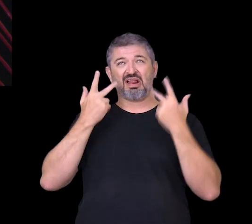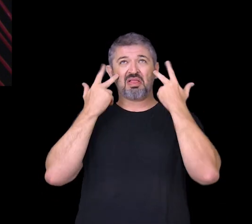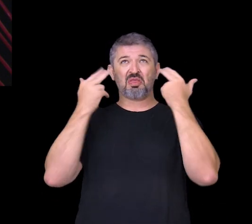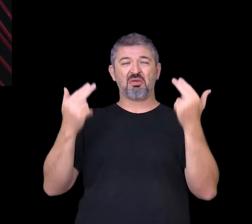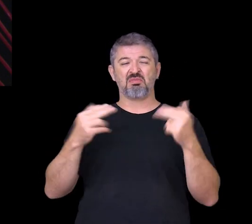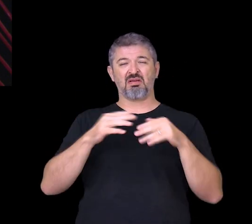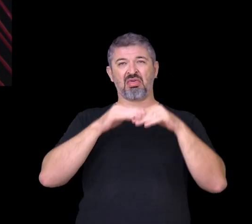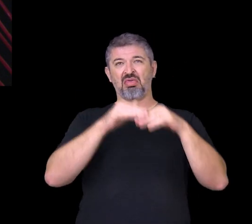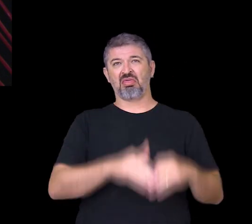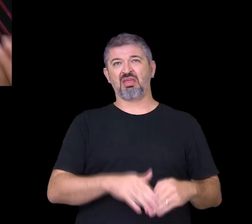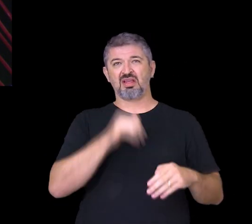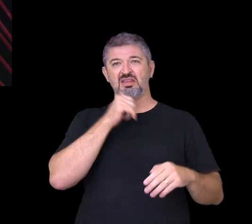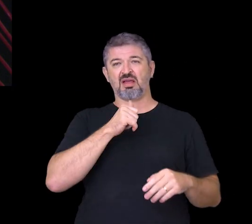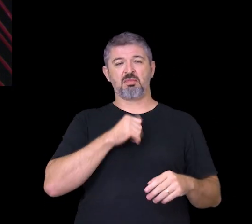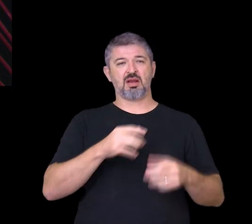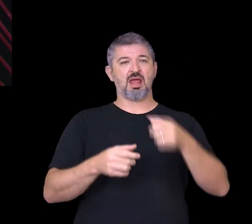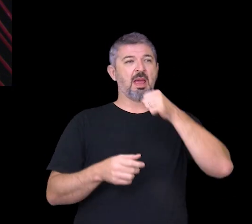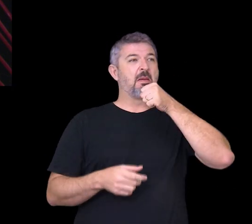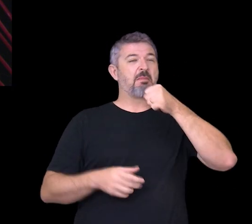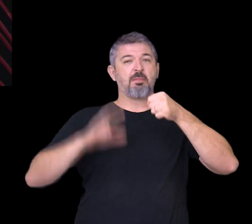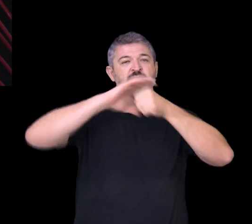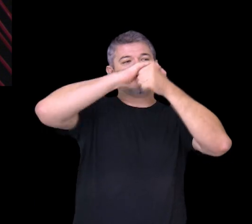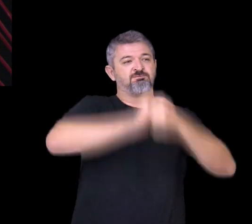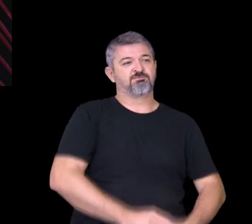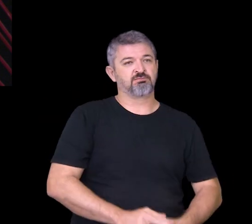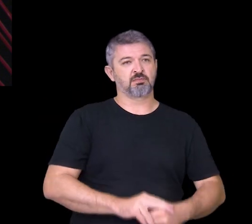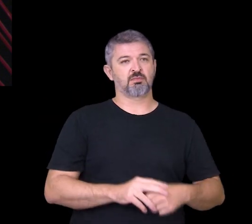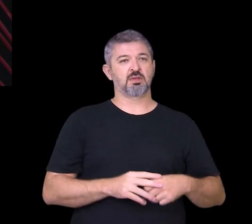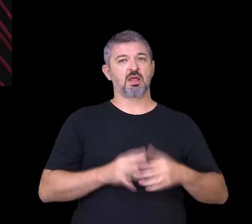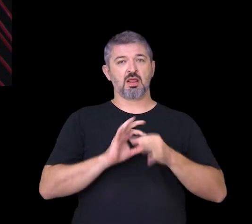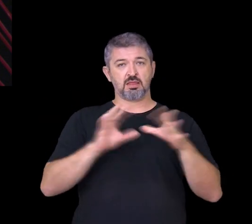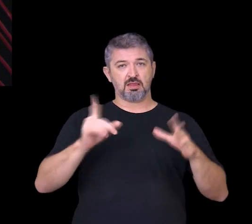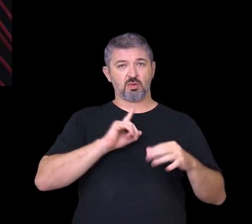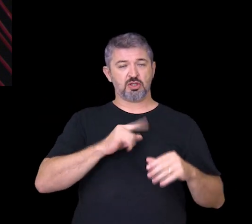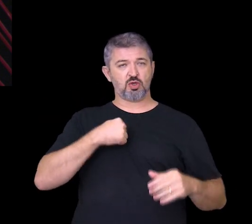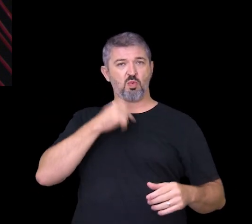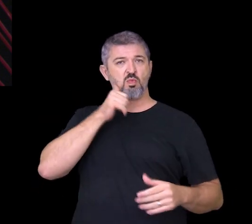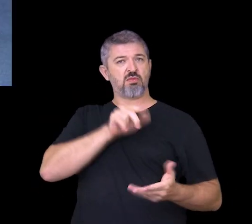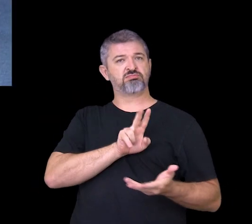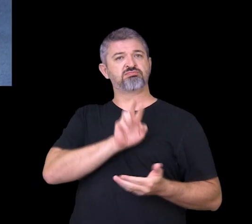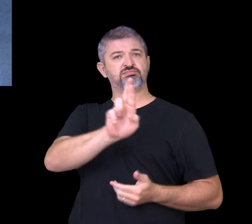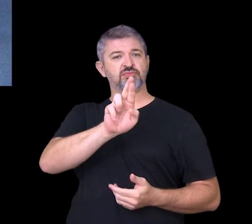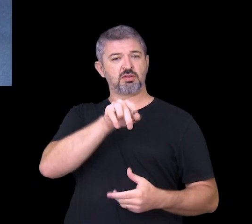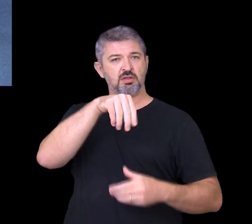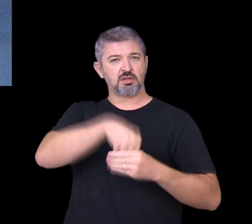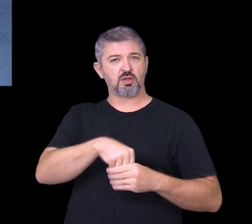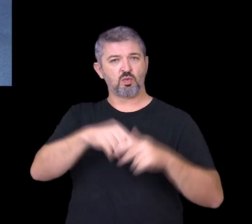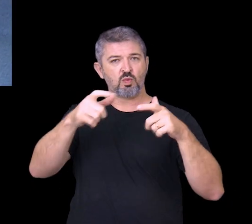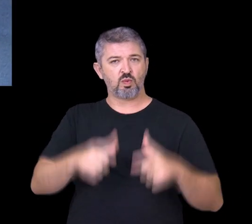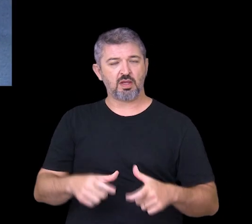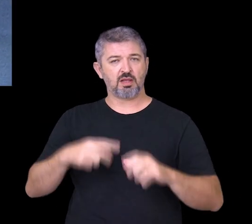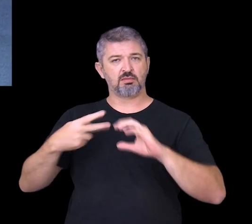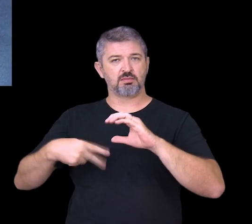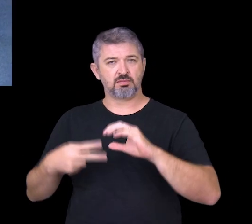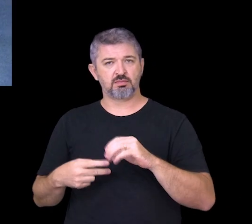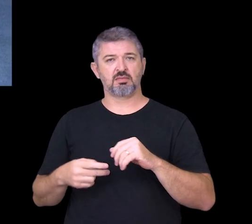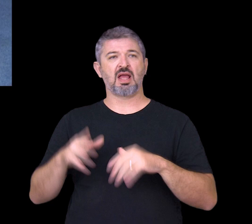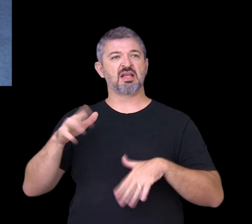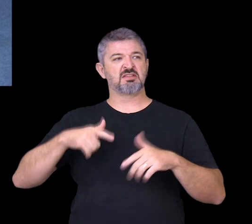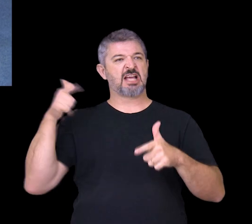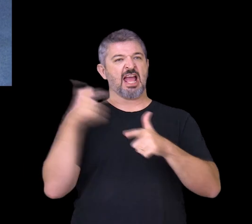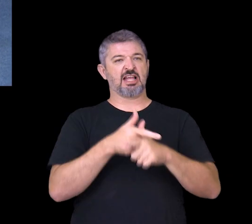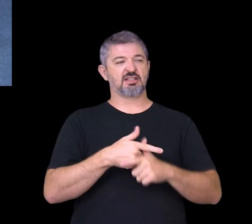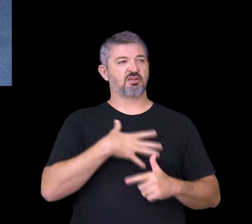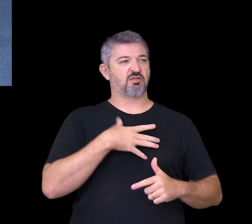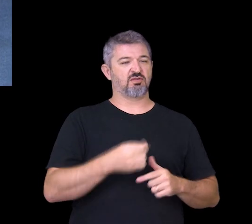de desmerecer uma mulher, de retirar o microfone dela, de não me permitir ocupar um espaço que lhe é legítimo dentro de uma Câmara Municipal, de